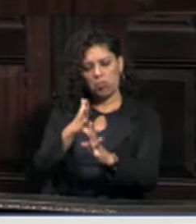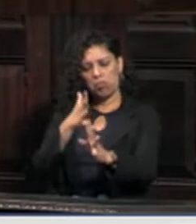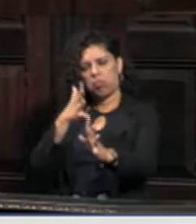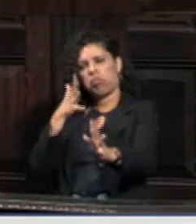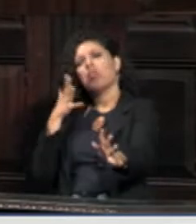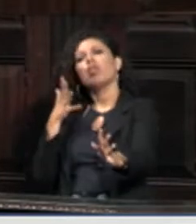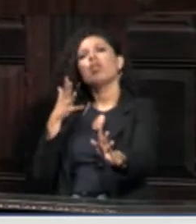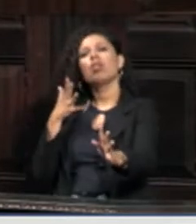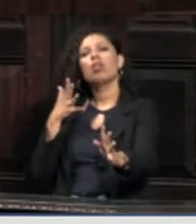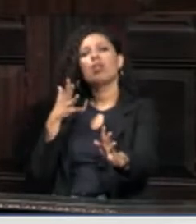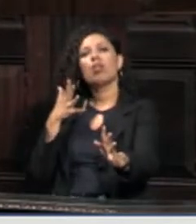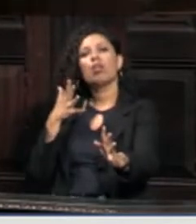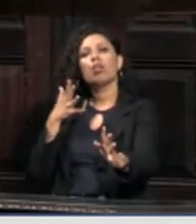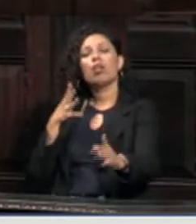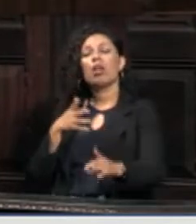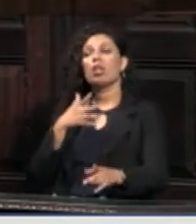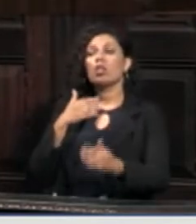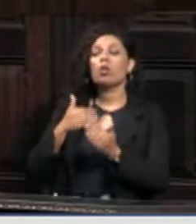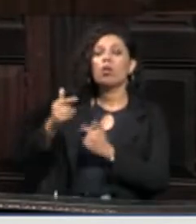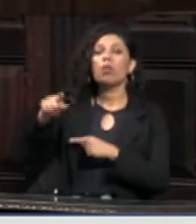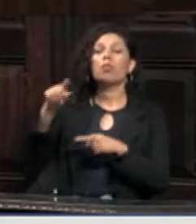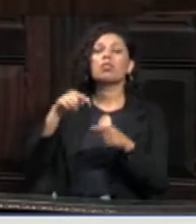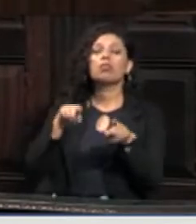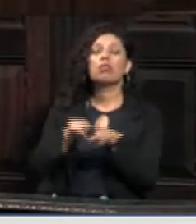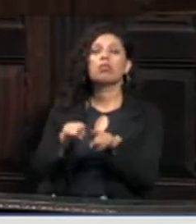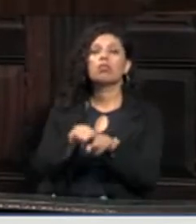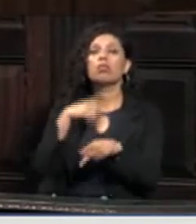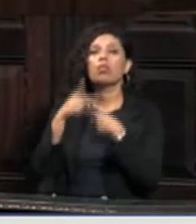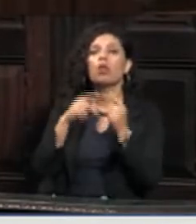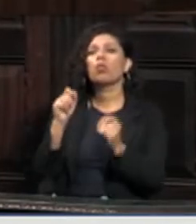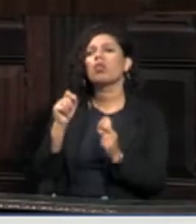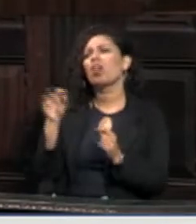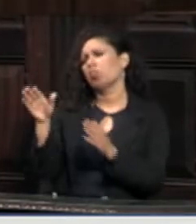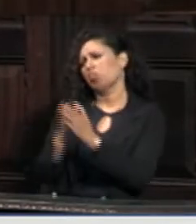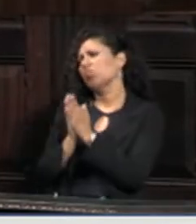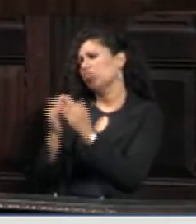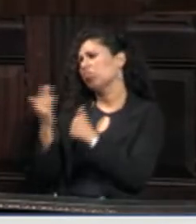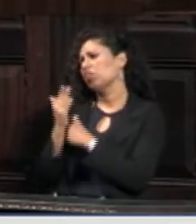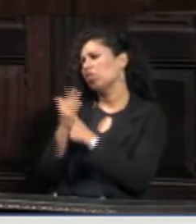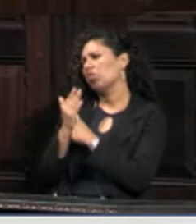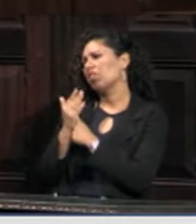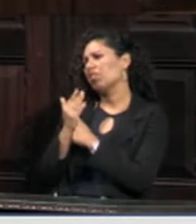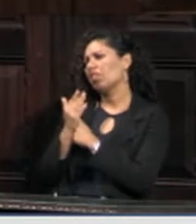com a Márcia, fala com fulano, fala com não sei, para